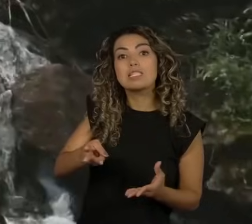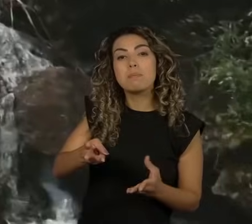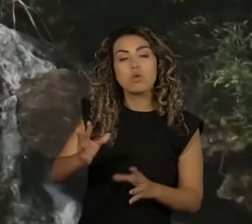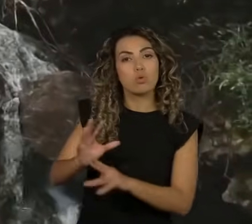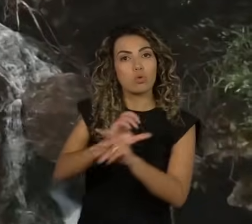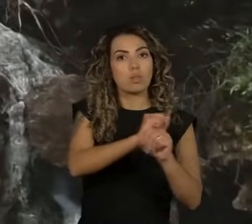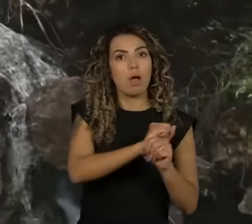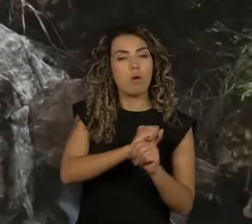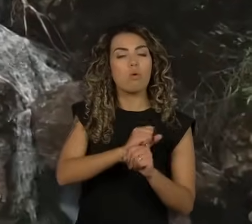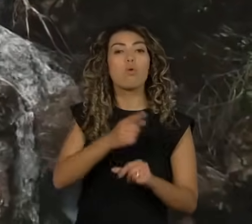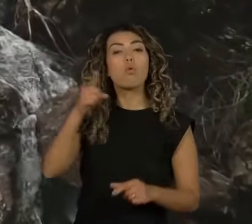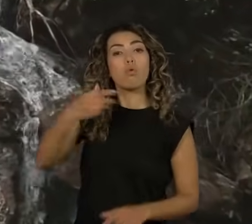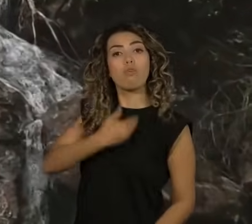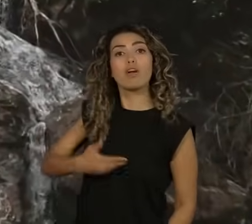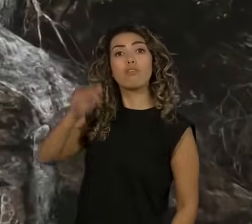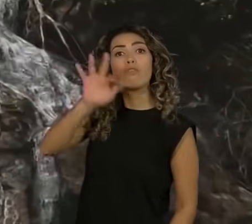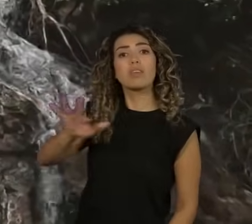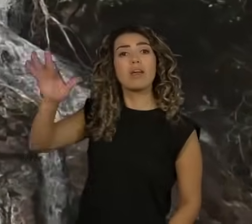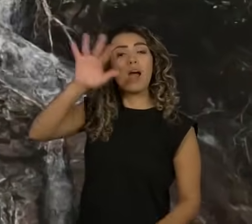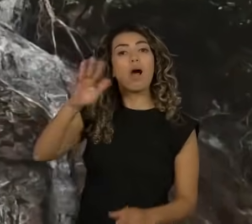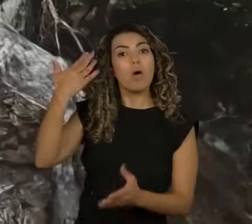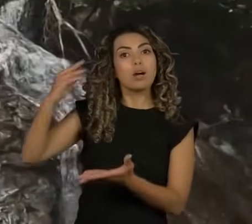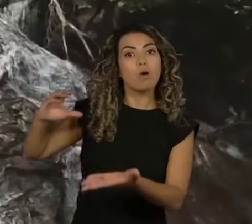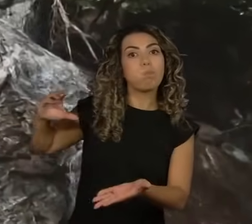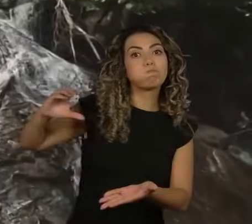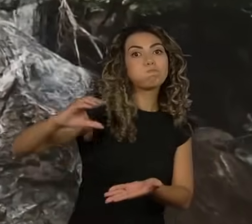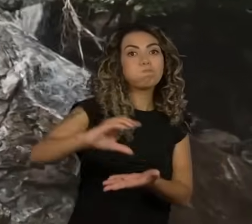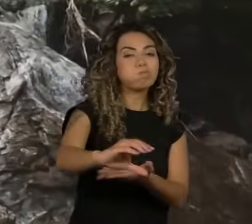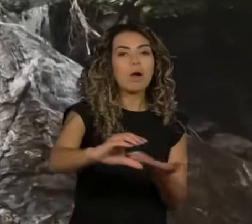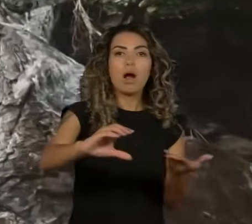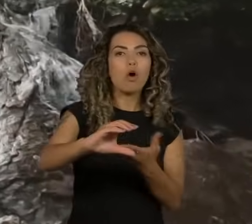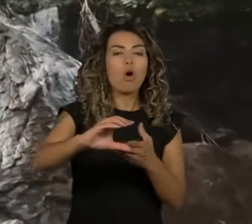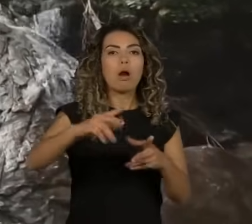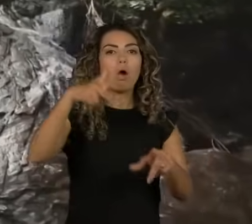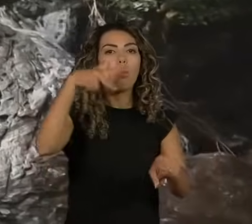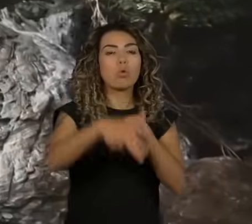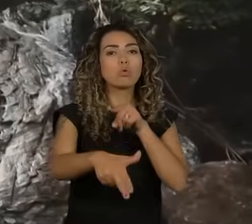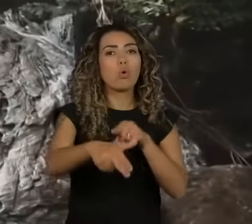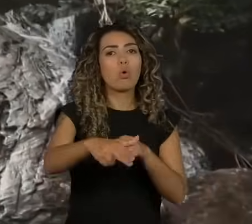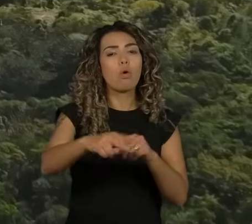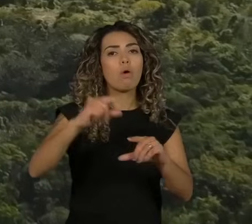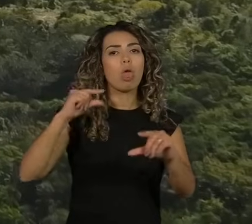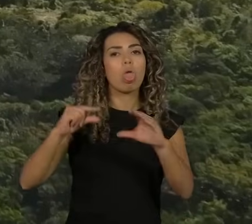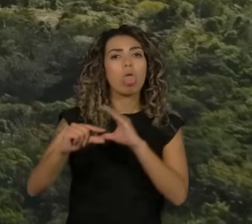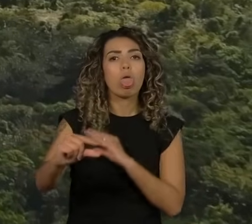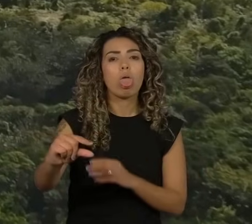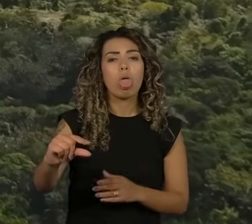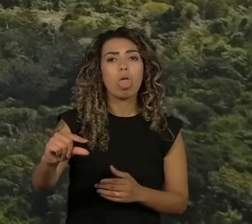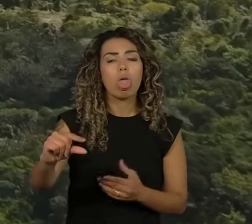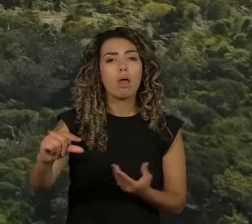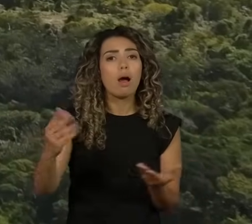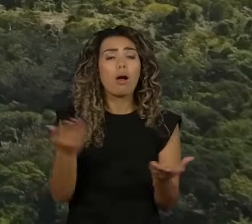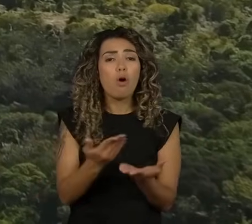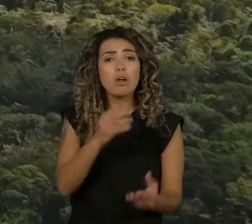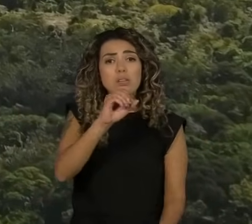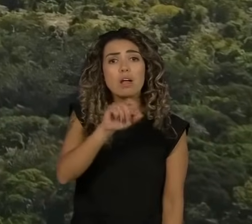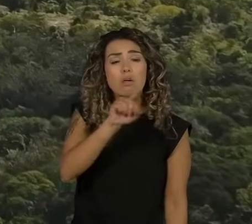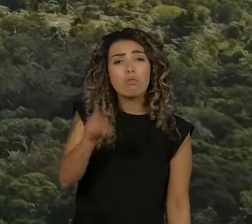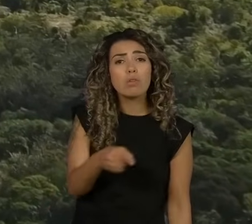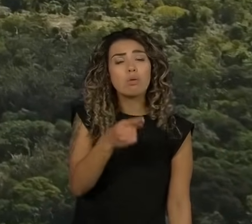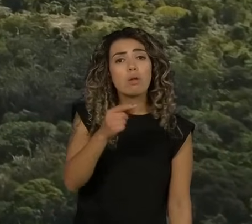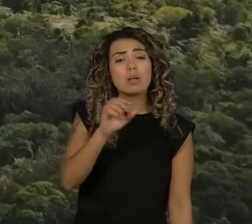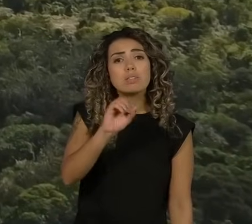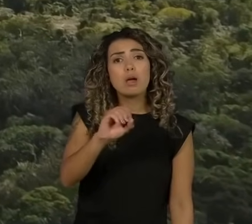12 milhões de reais, 12 bilhões de reais nesse processo. Isso significa 0,01%